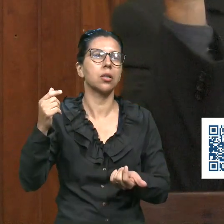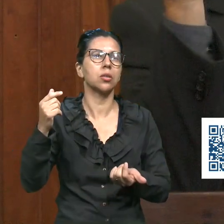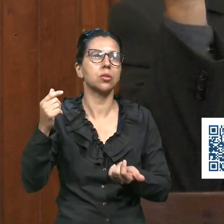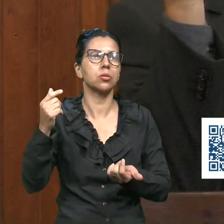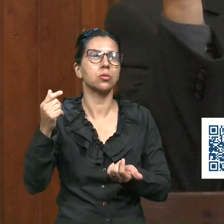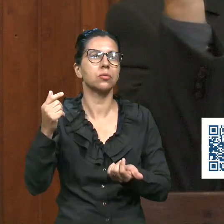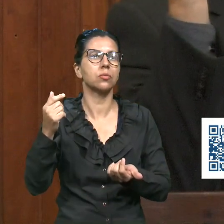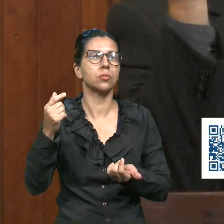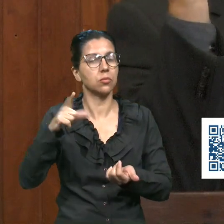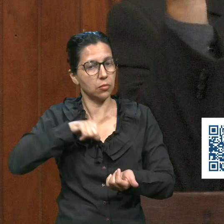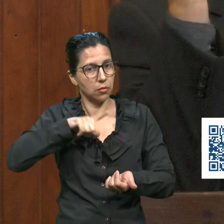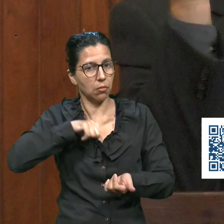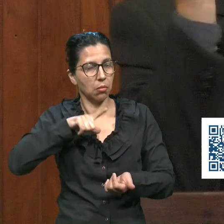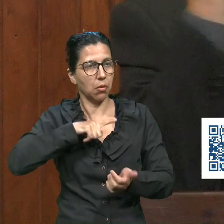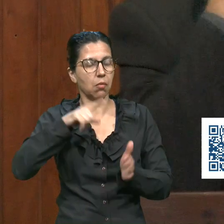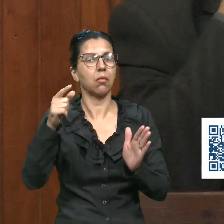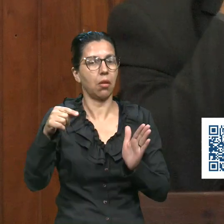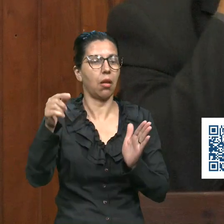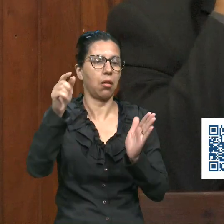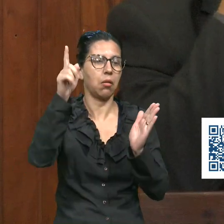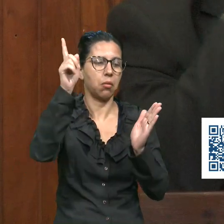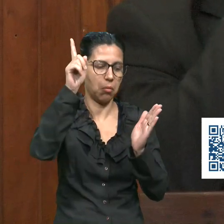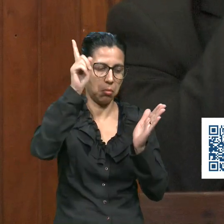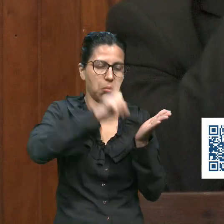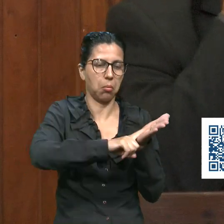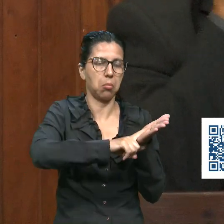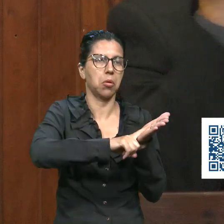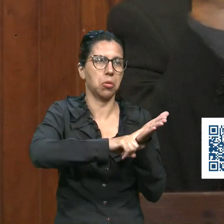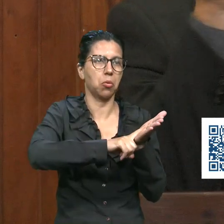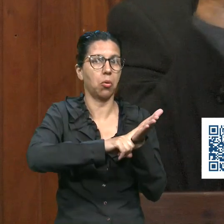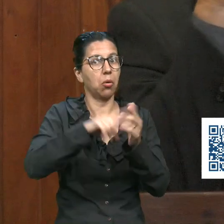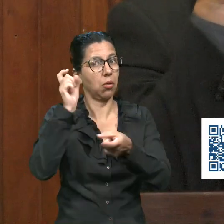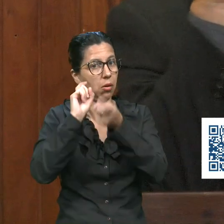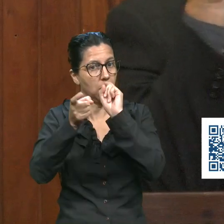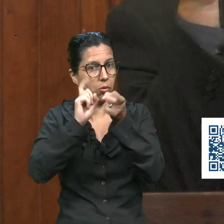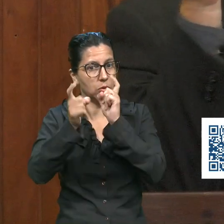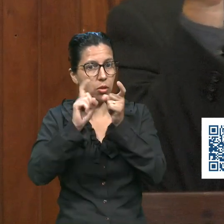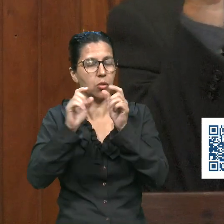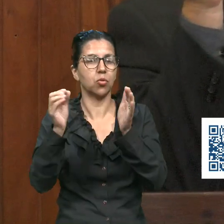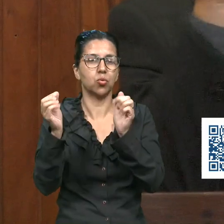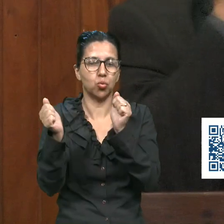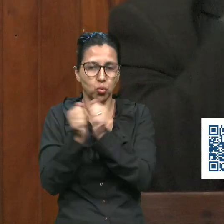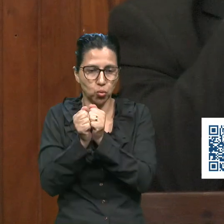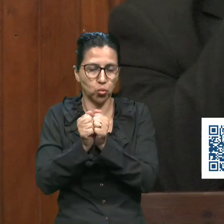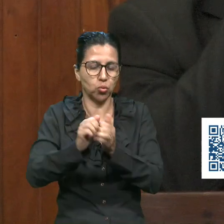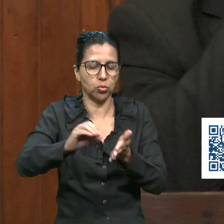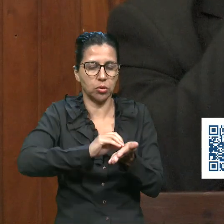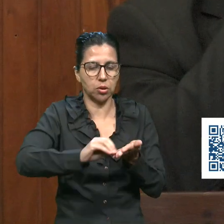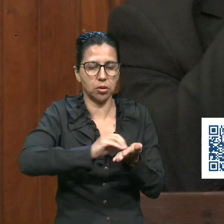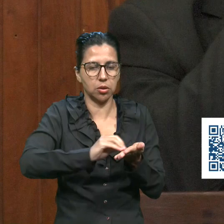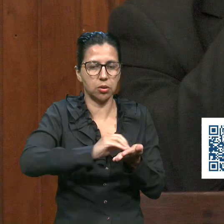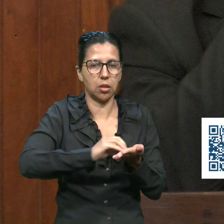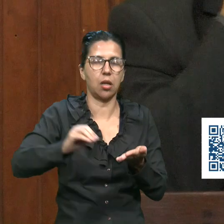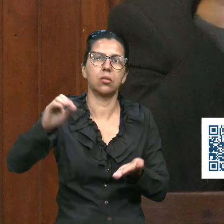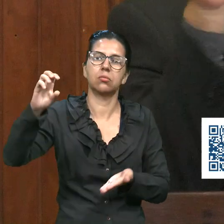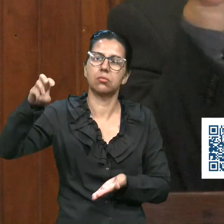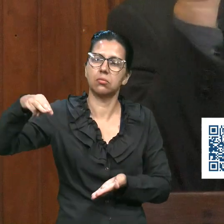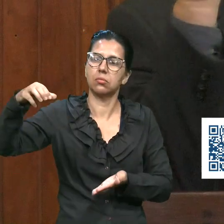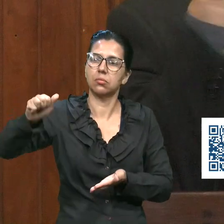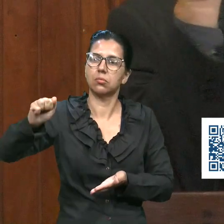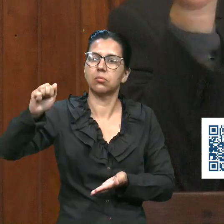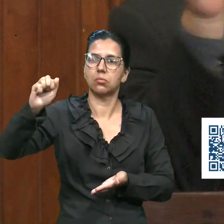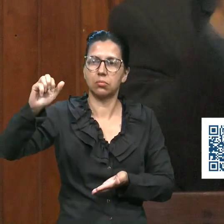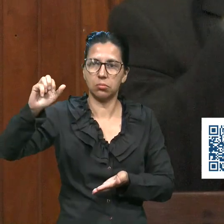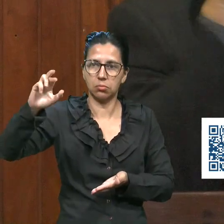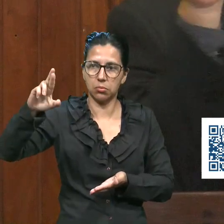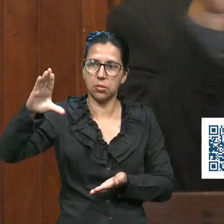agendou na Secretaria de Estado de Habitação uma reunião com o secretário Marcelo Branco e com